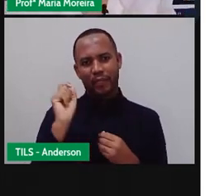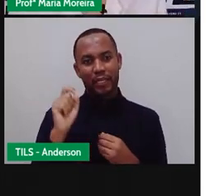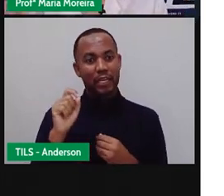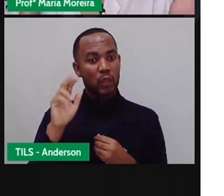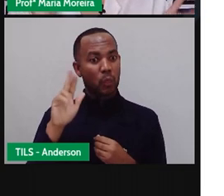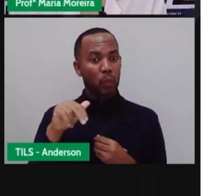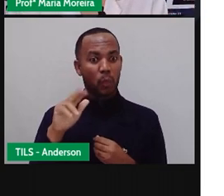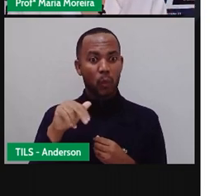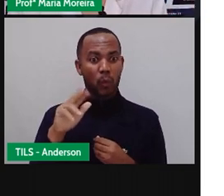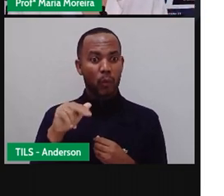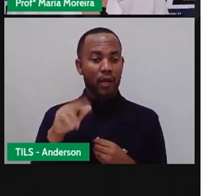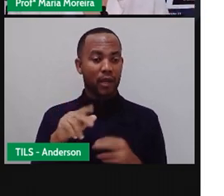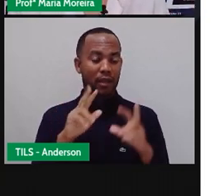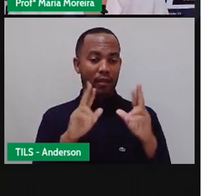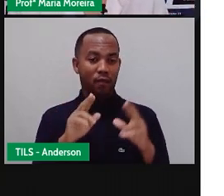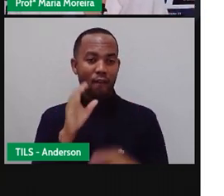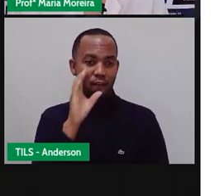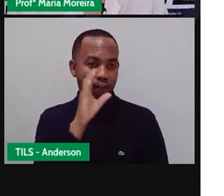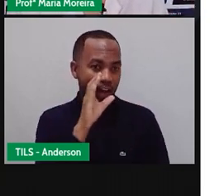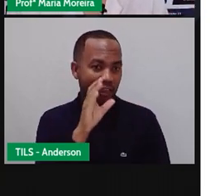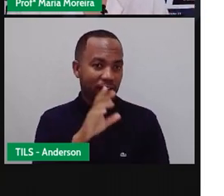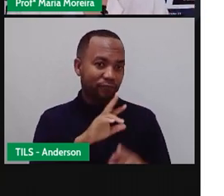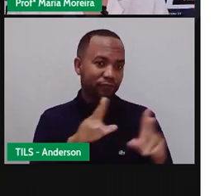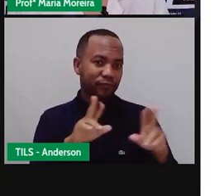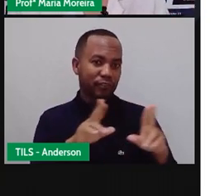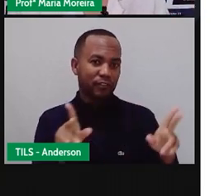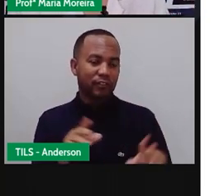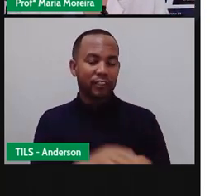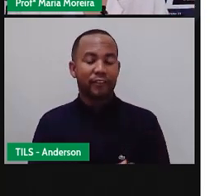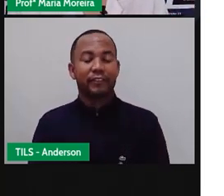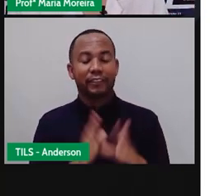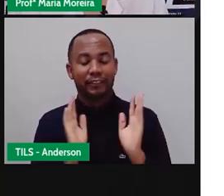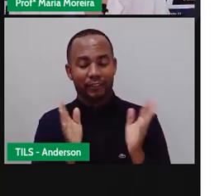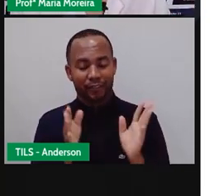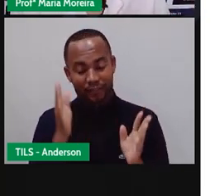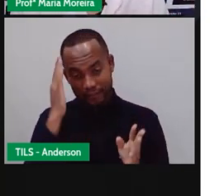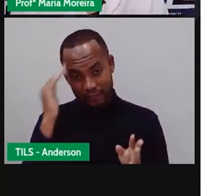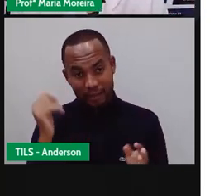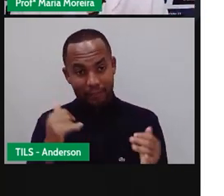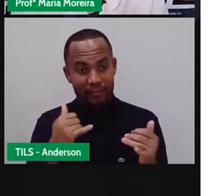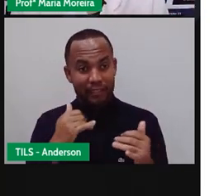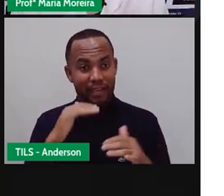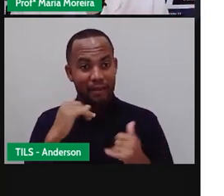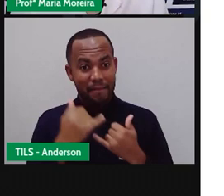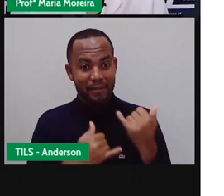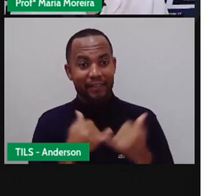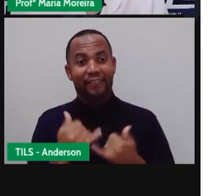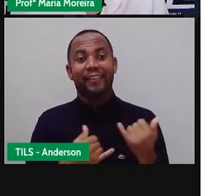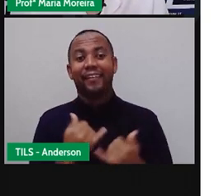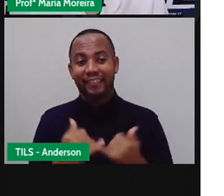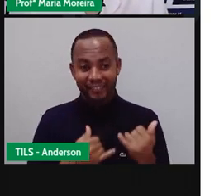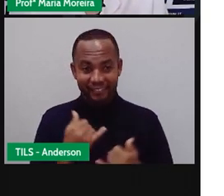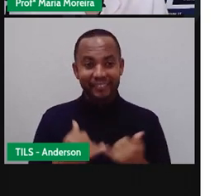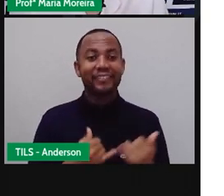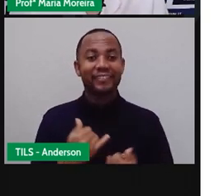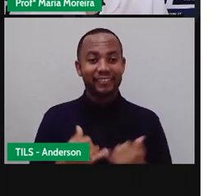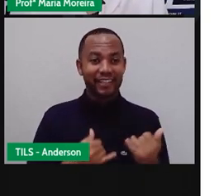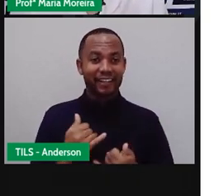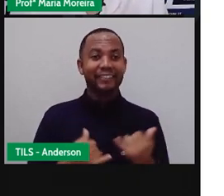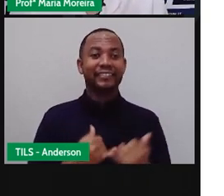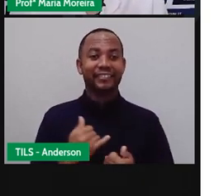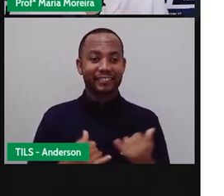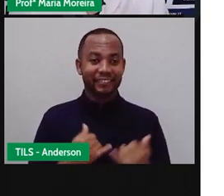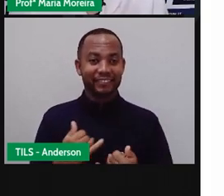nunca chega igual no final quem aí já brincou de telefone sem fio a porta brincou muito já brincou Anderson